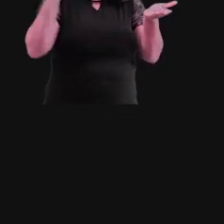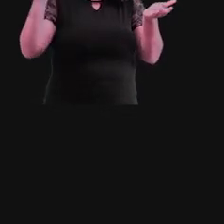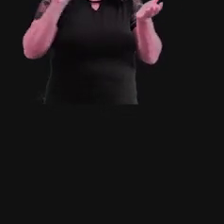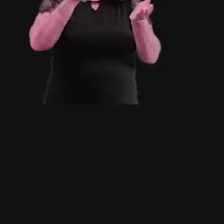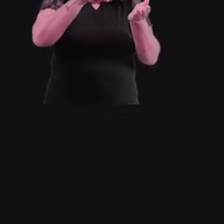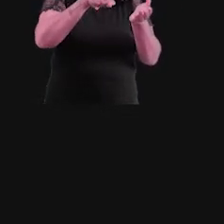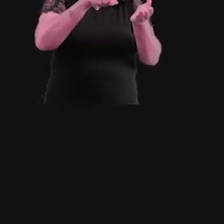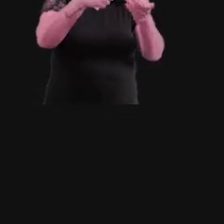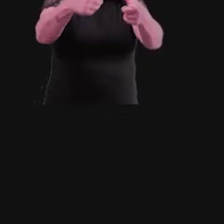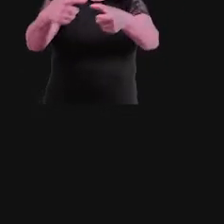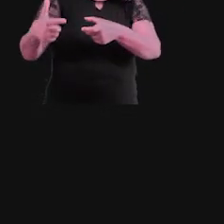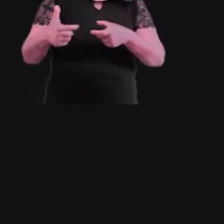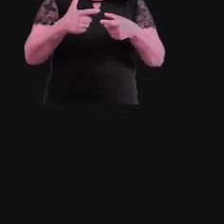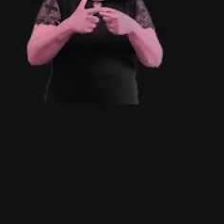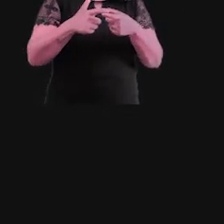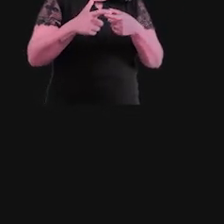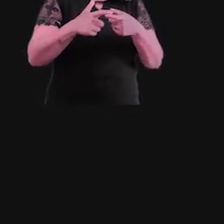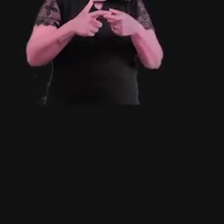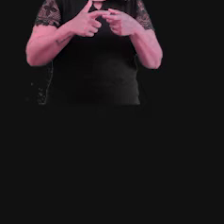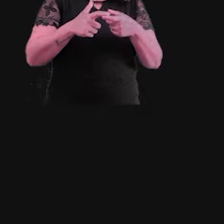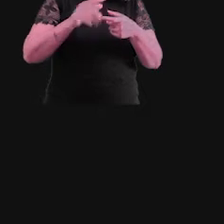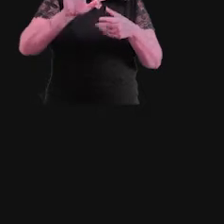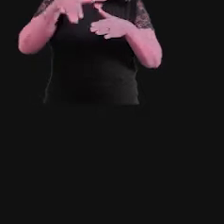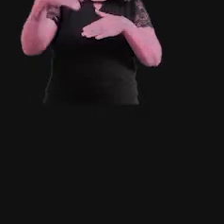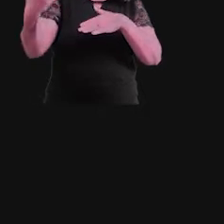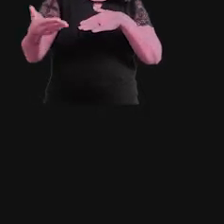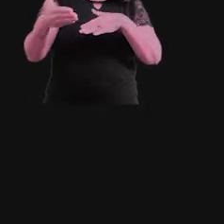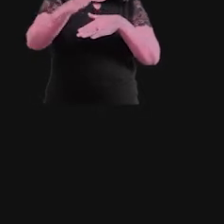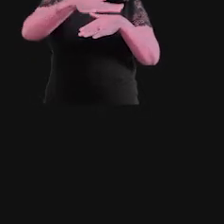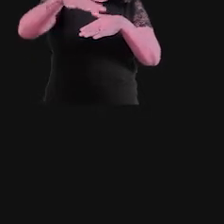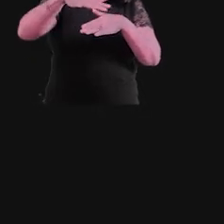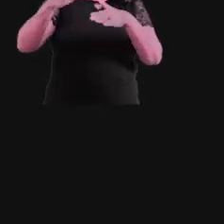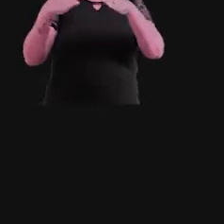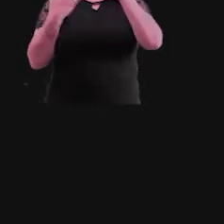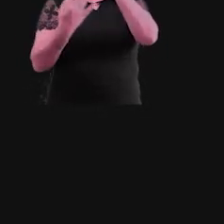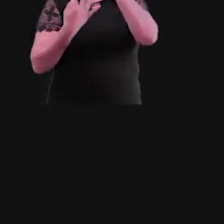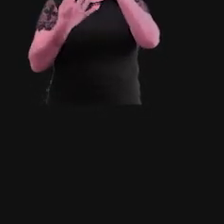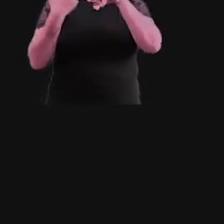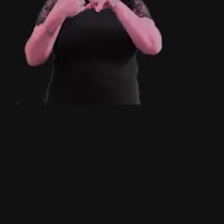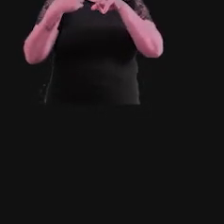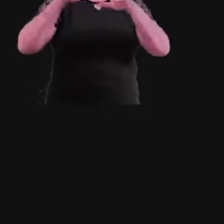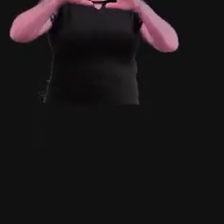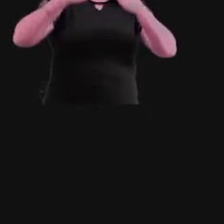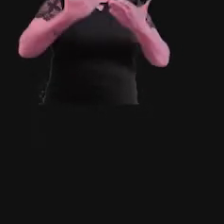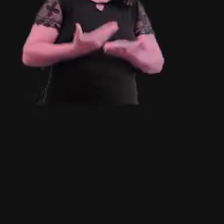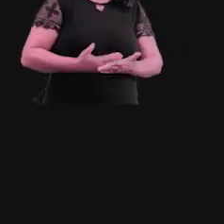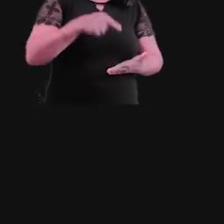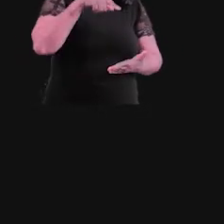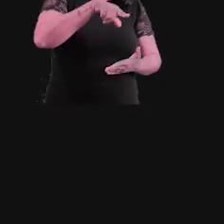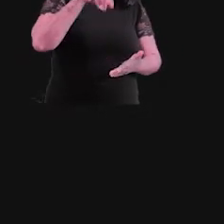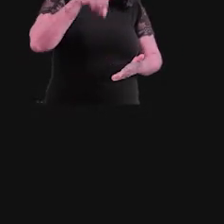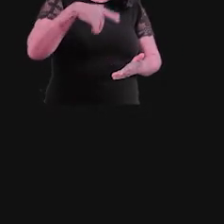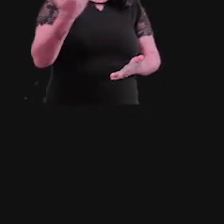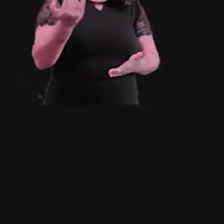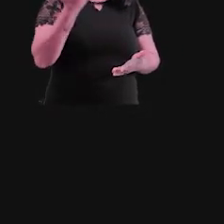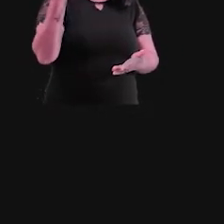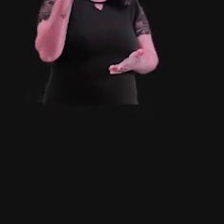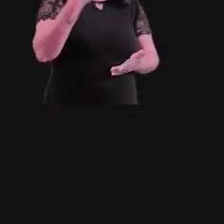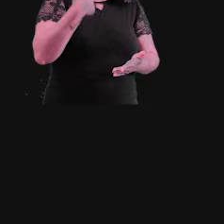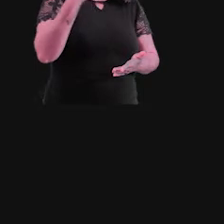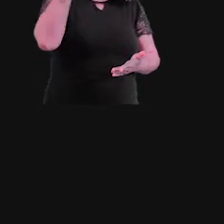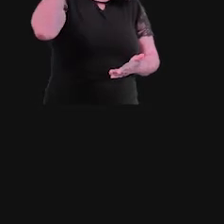esses espaços, quando eles estão fora do ambiente formal, porque a gente sabe que as escolas são importantes